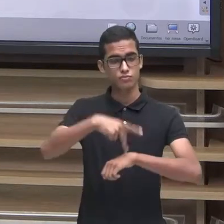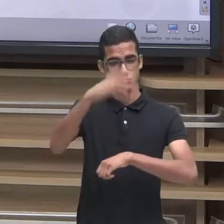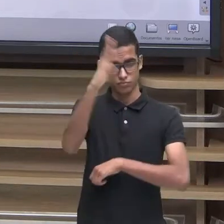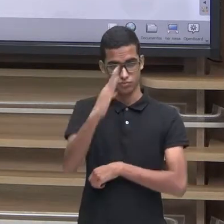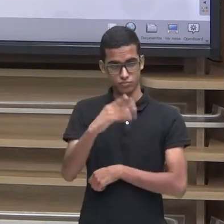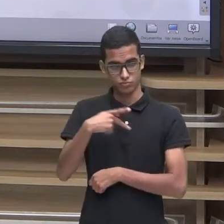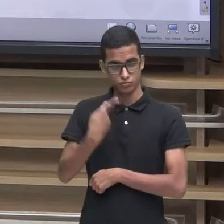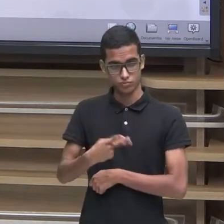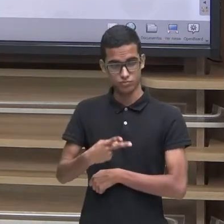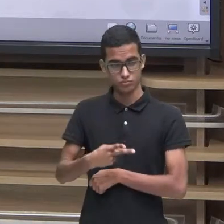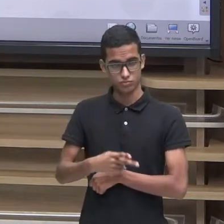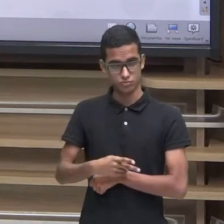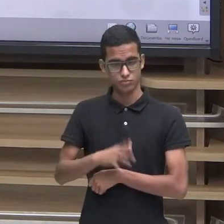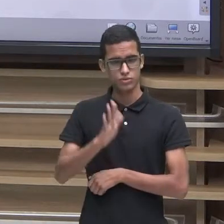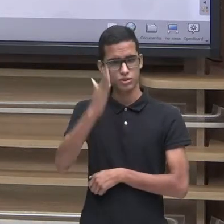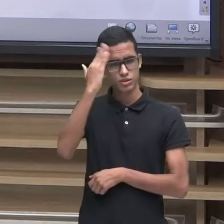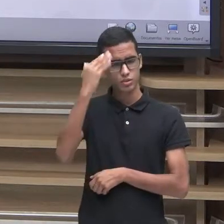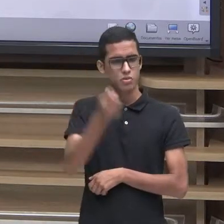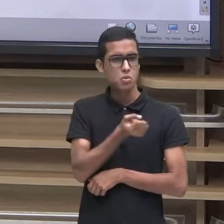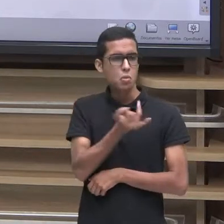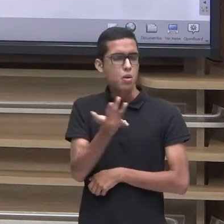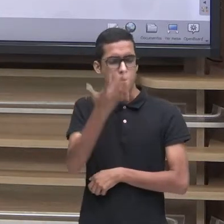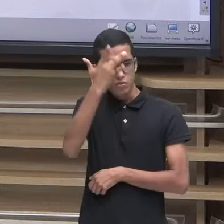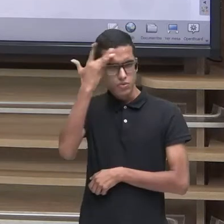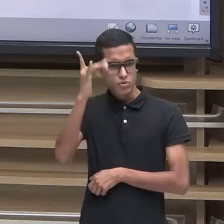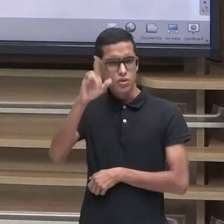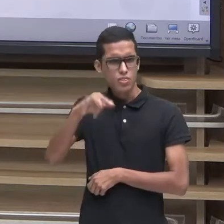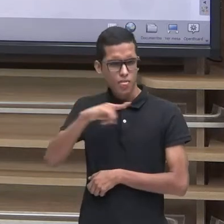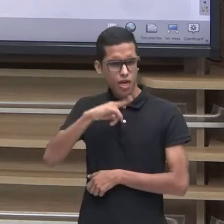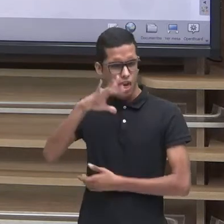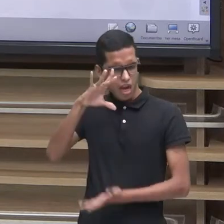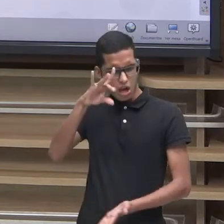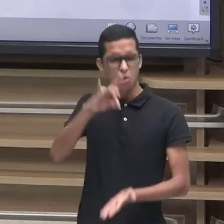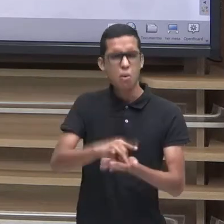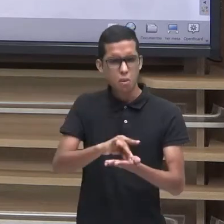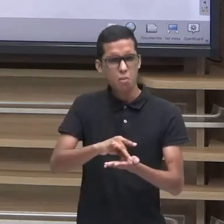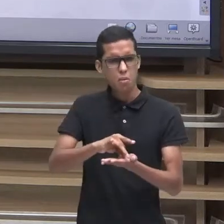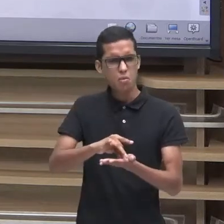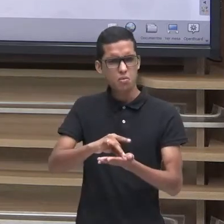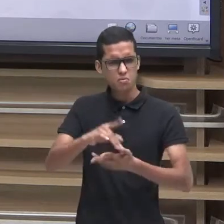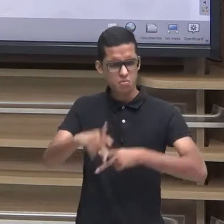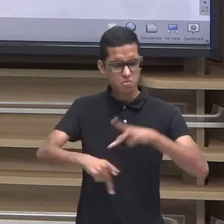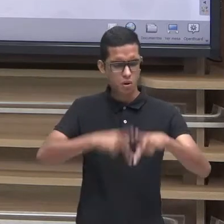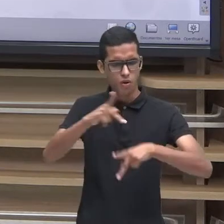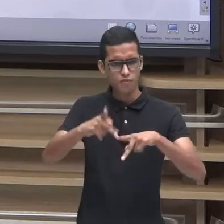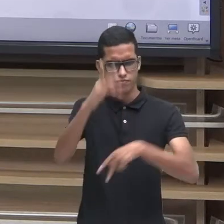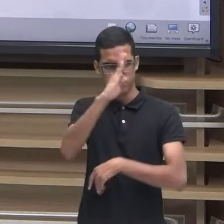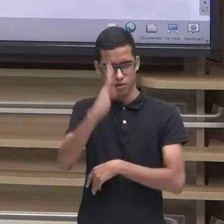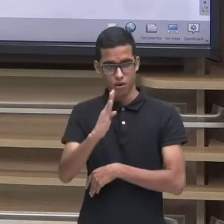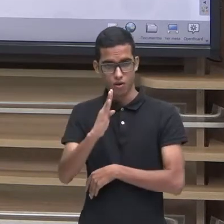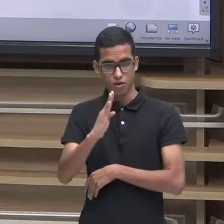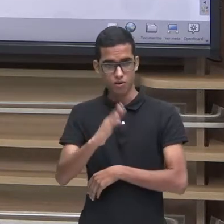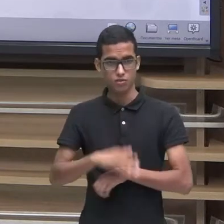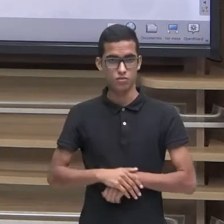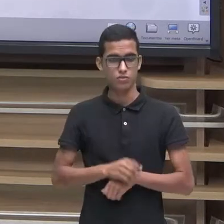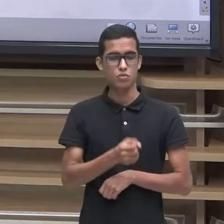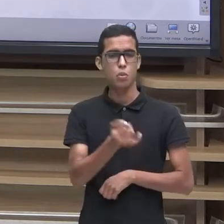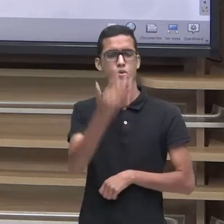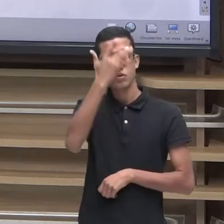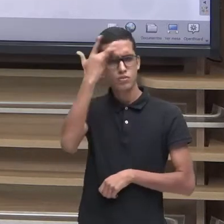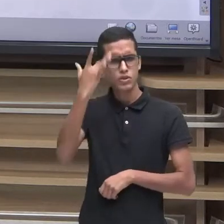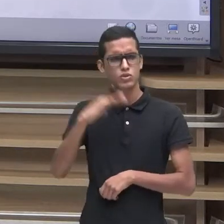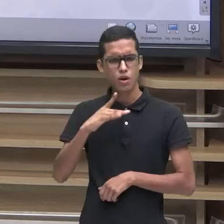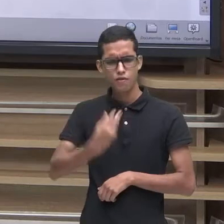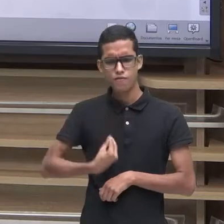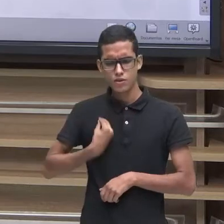totalidade da nossa população? Você tem ideia de quantas pessoas estão distribuídas no espaço geográfico? Como